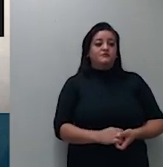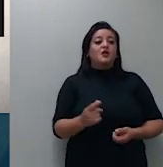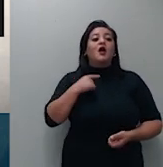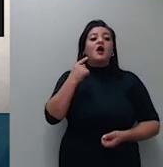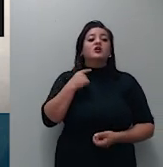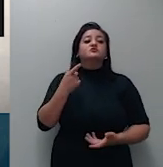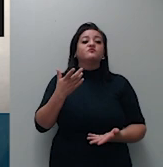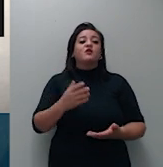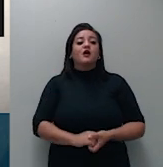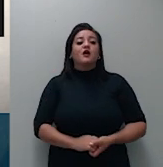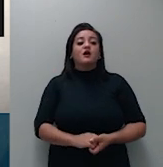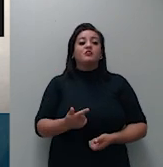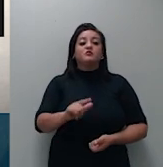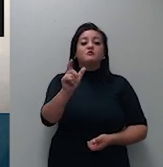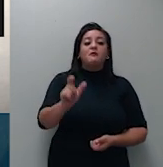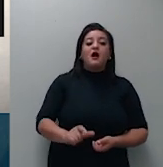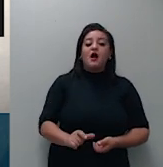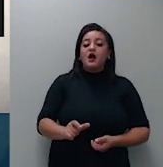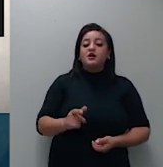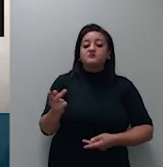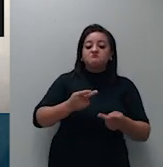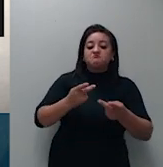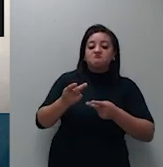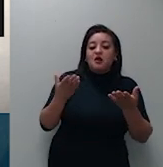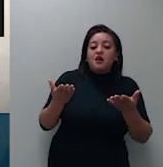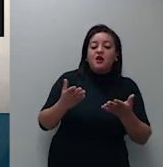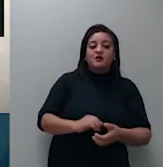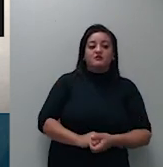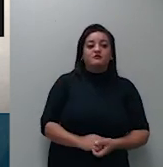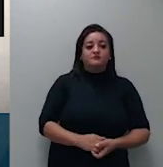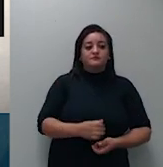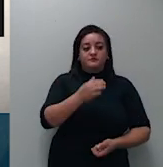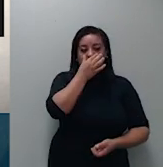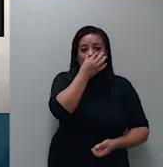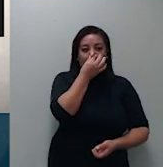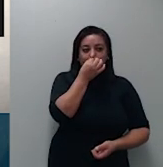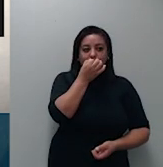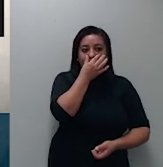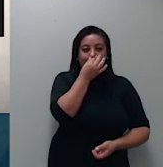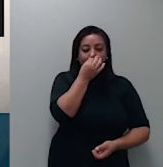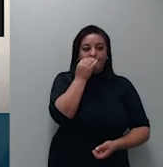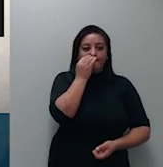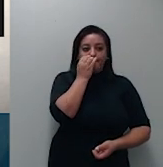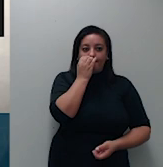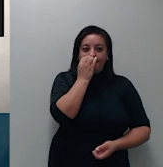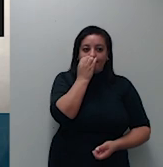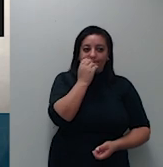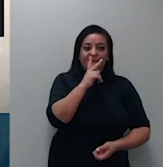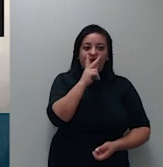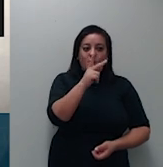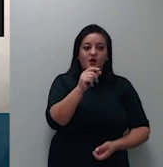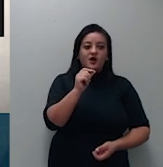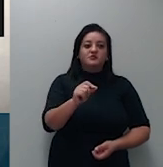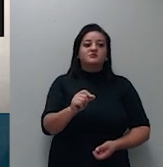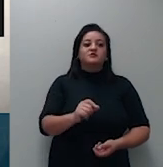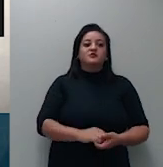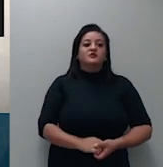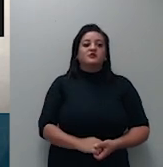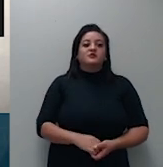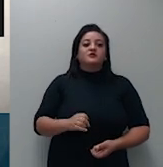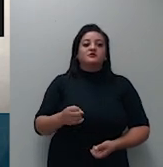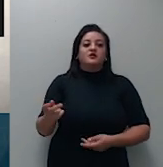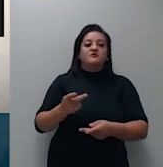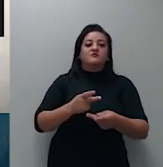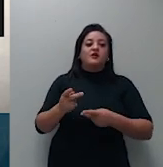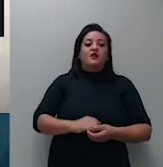Doutor advogado da parte contrária ela fica surpreendendo né Eu acho que sim se a parte